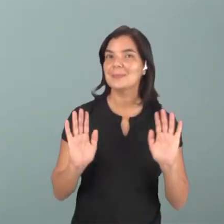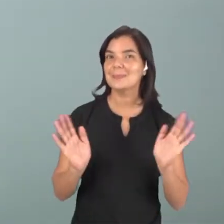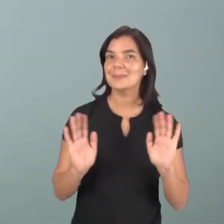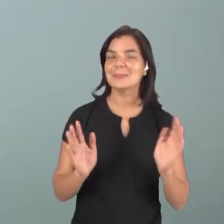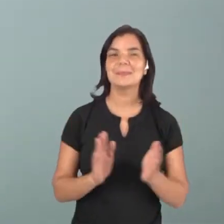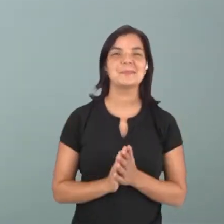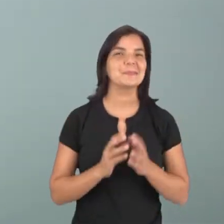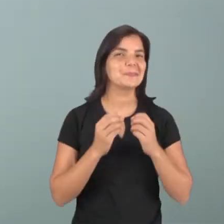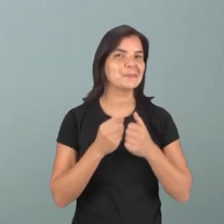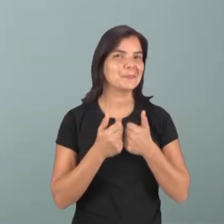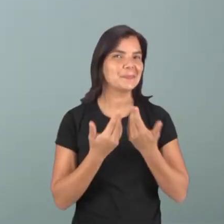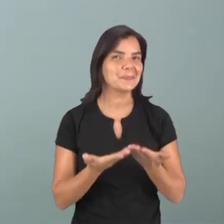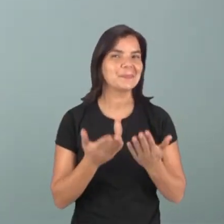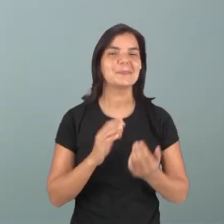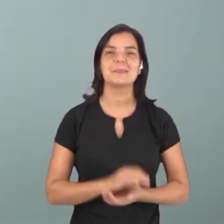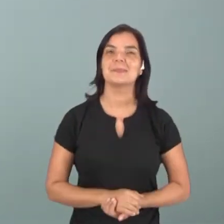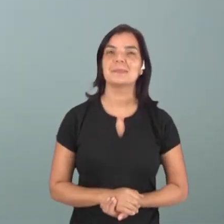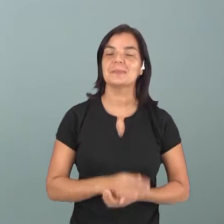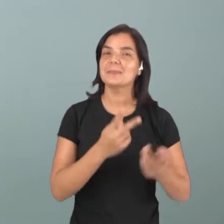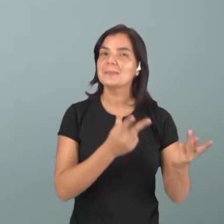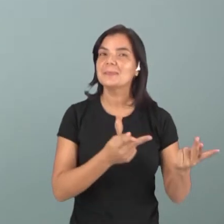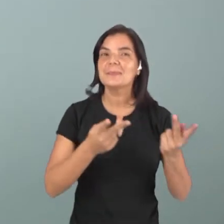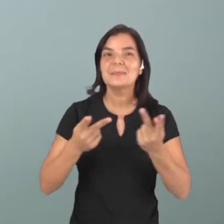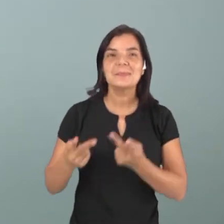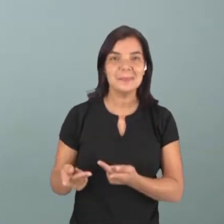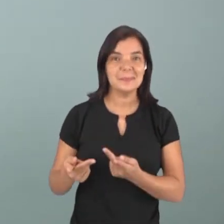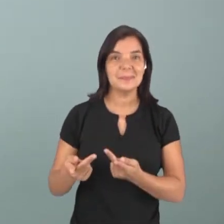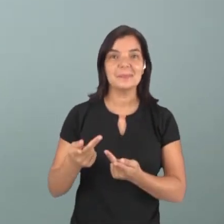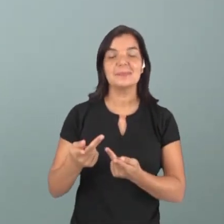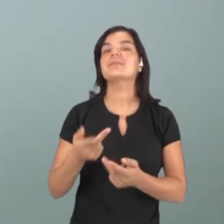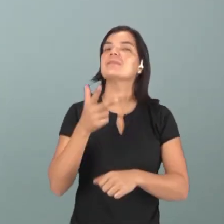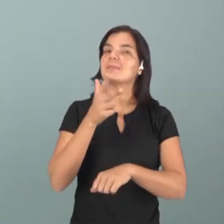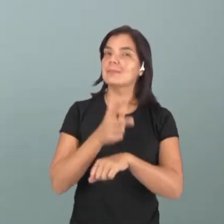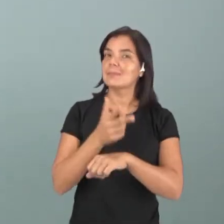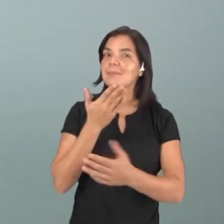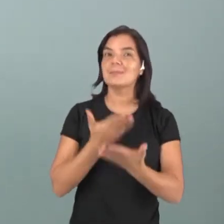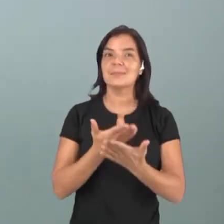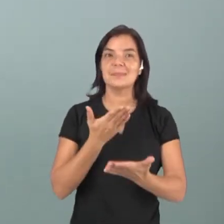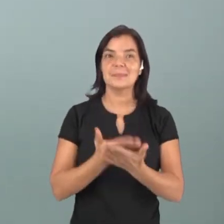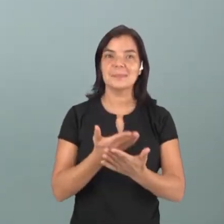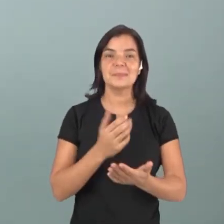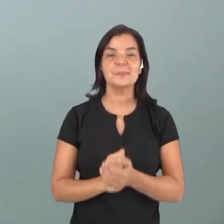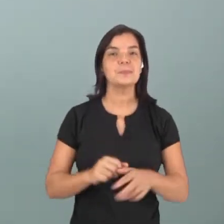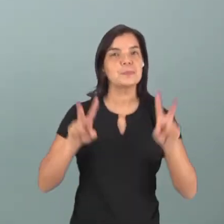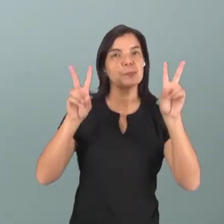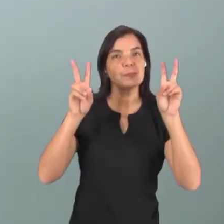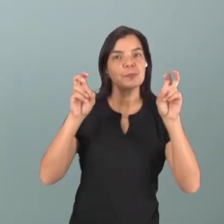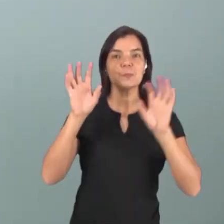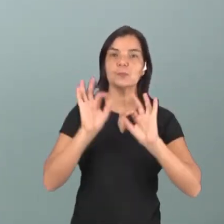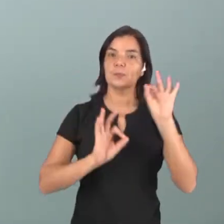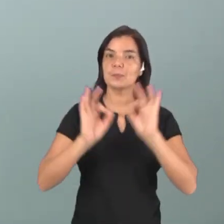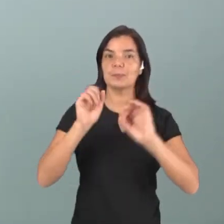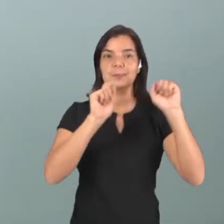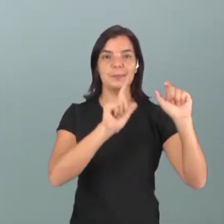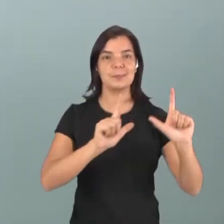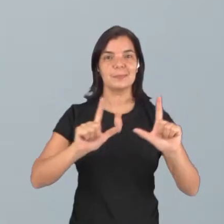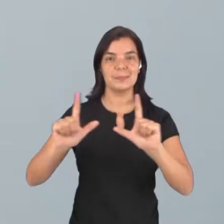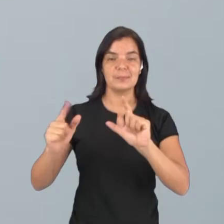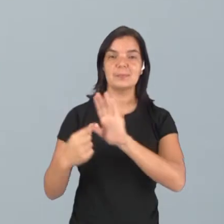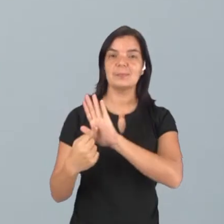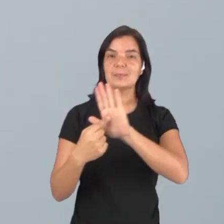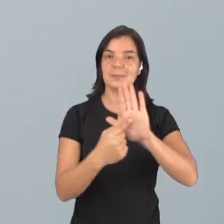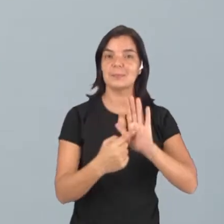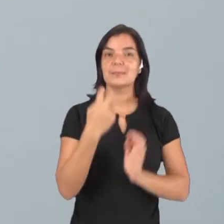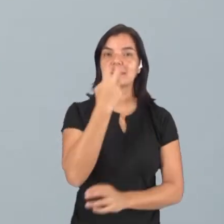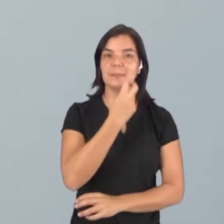Olá, tudo bem com vocês? Sejam todos bem-vindos a mais uma videoaula, tá? Com o título Organização de Slides para